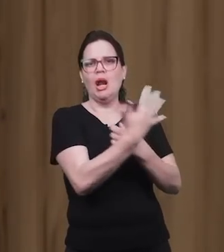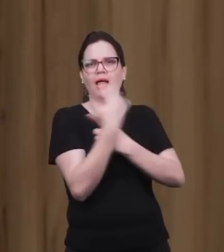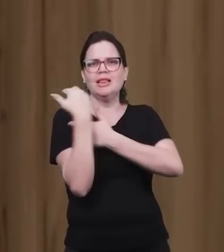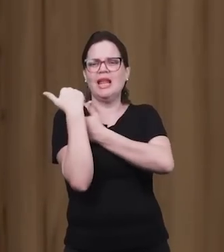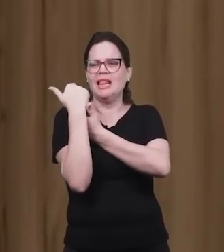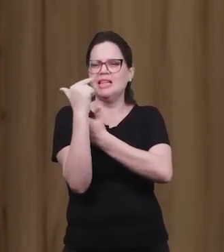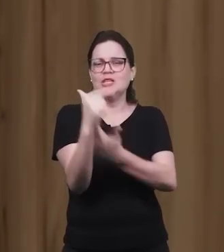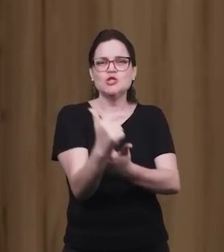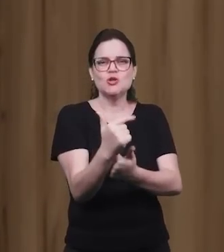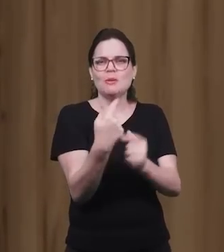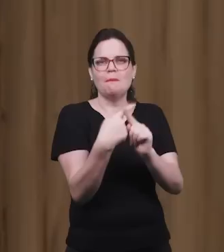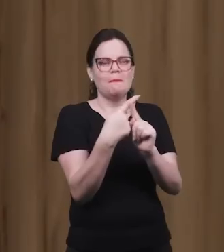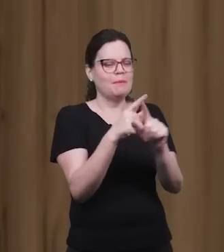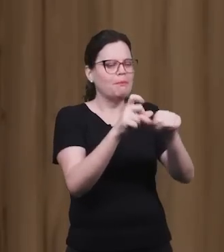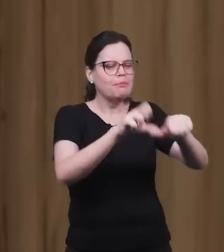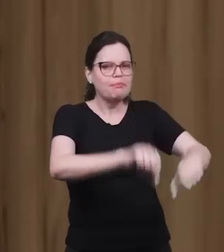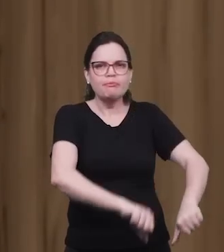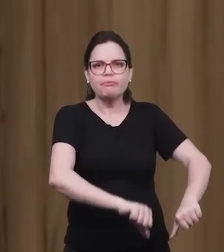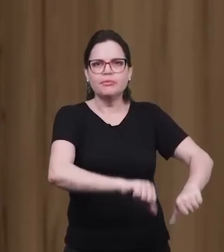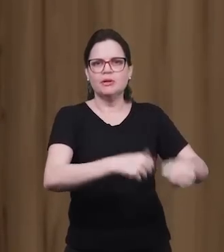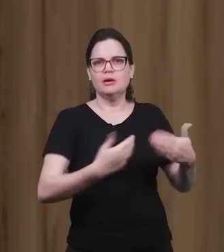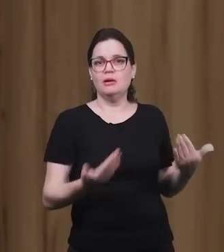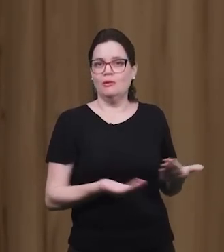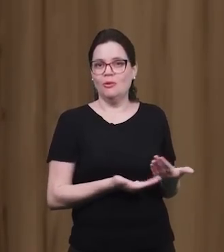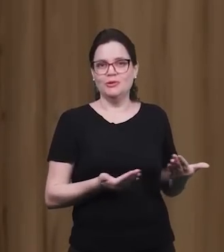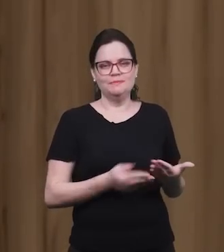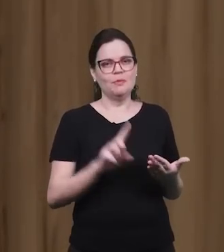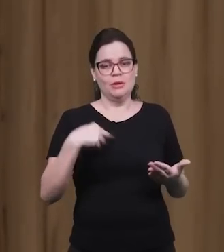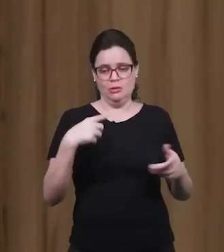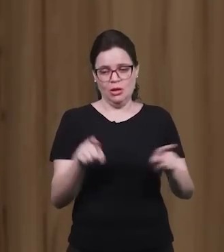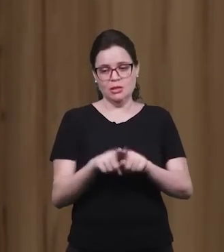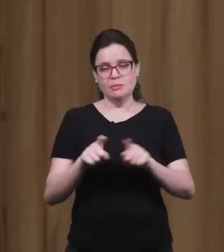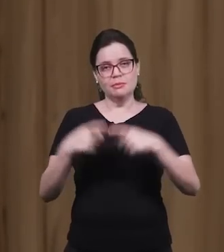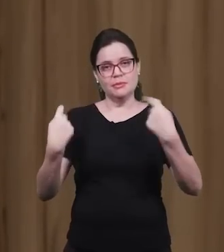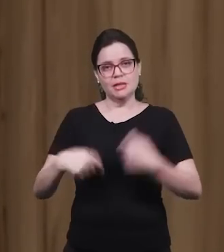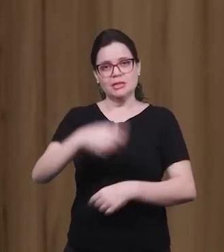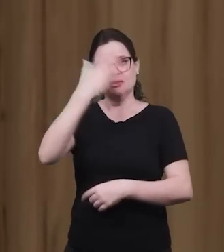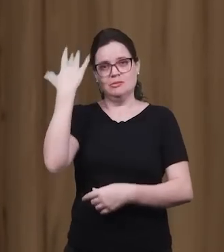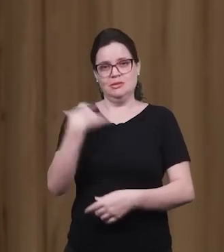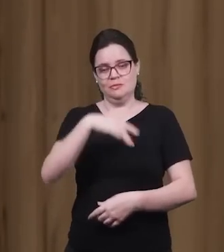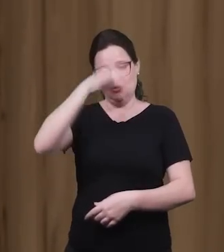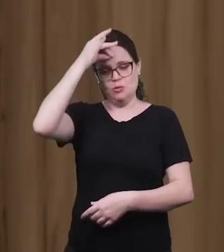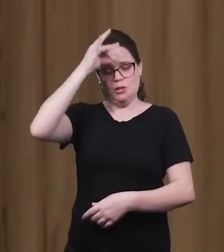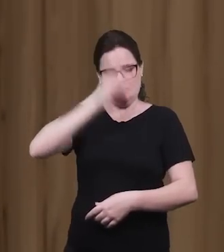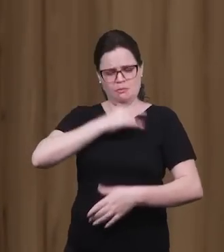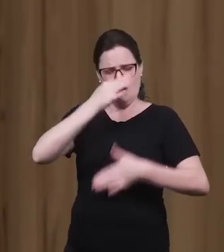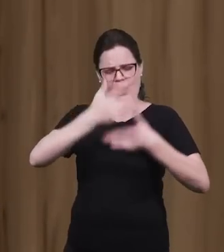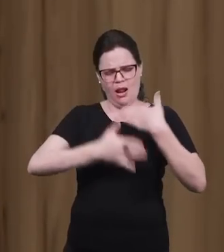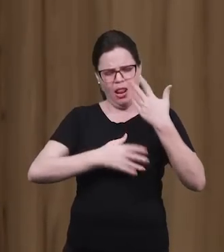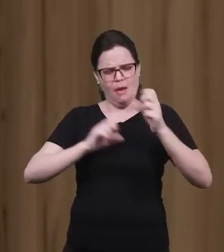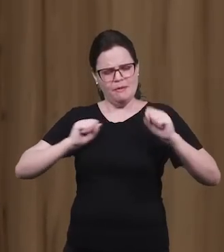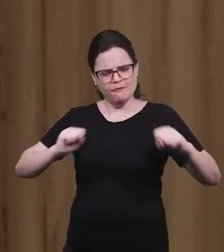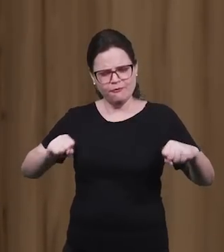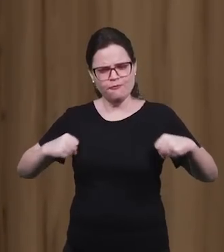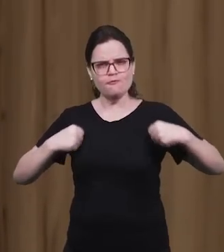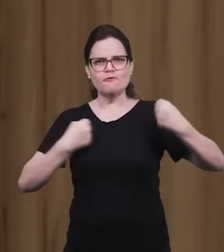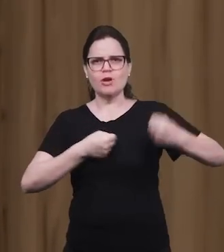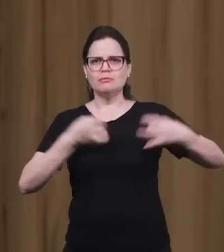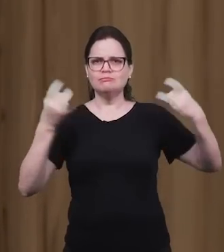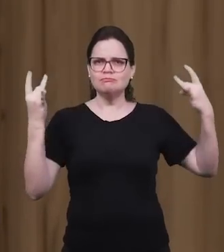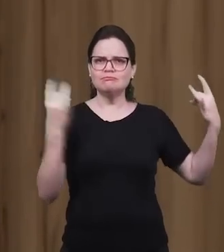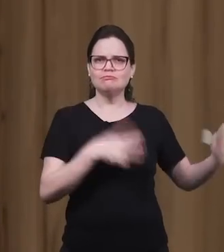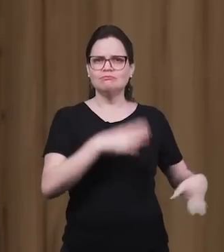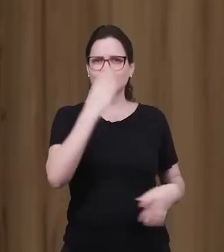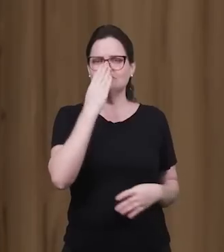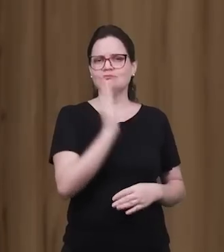tornou tradicional. E o pior ainda, a maneira como nos últimos tempos, até outra carga pesada também nesses últimos tempos,